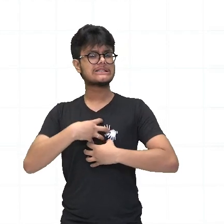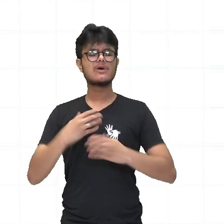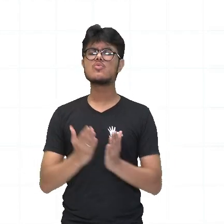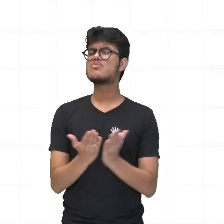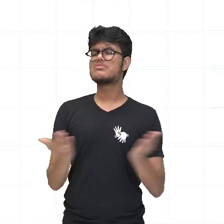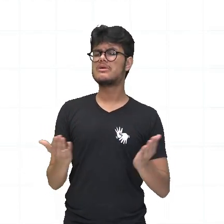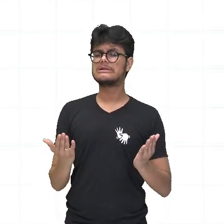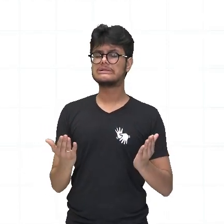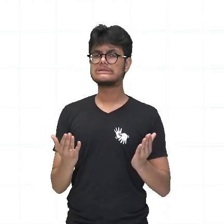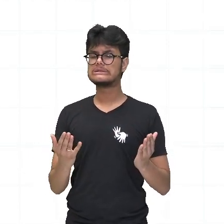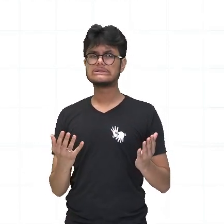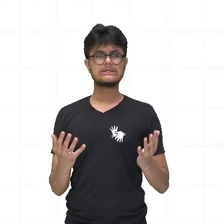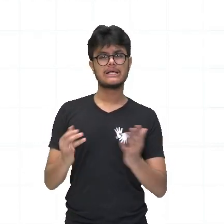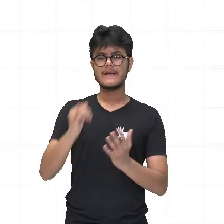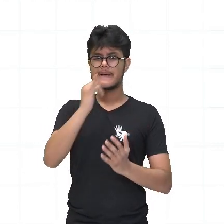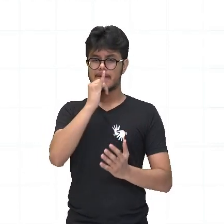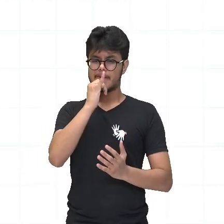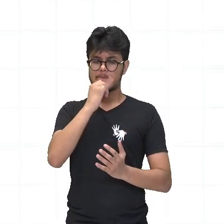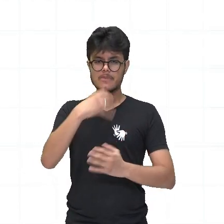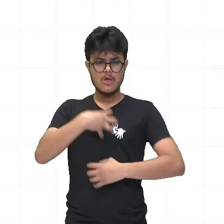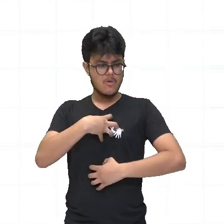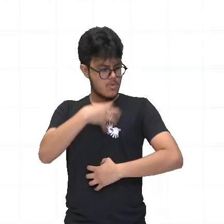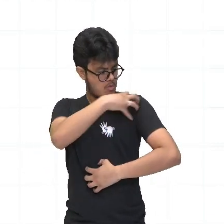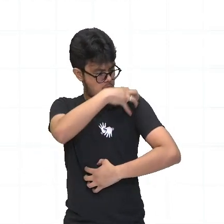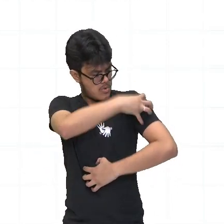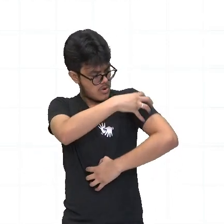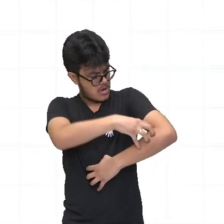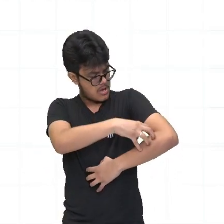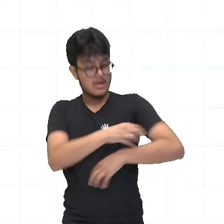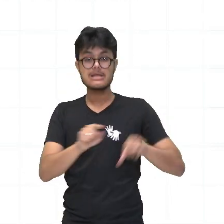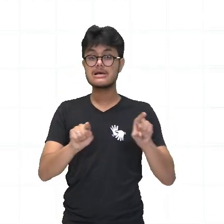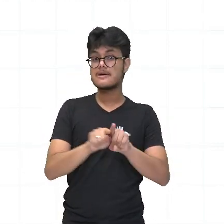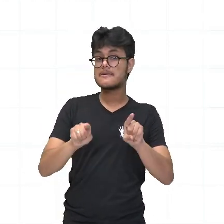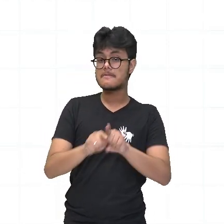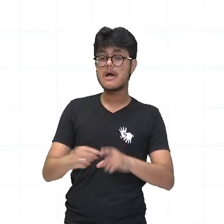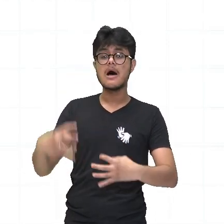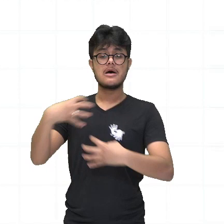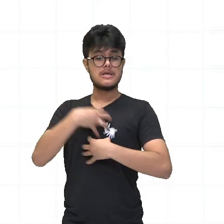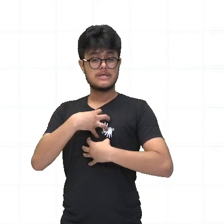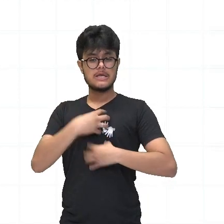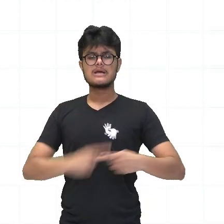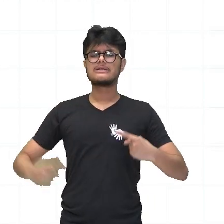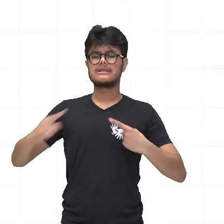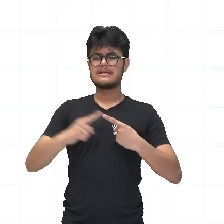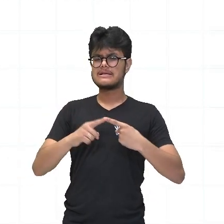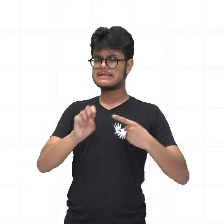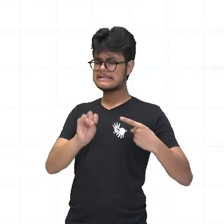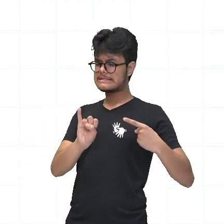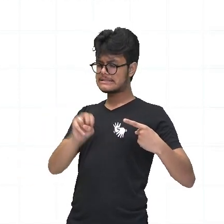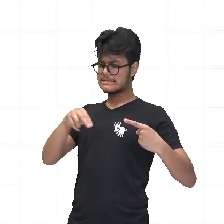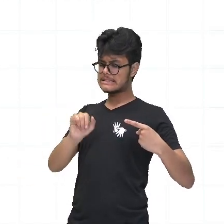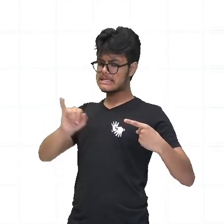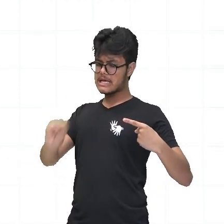e sintomas são aqueles que nós sentimos. Então, diarreia